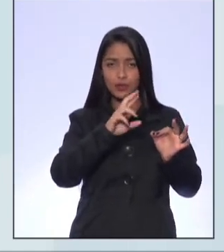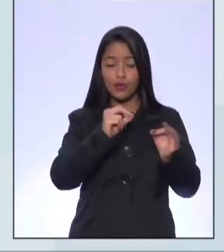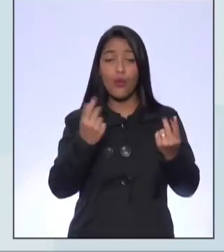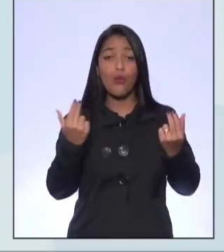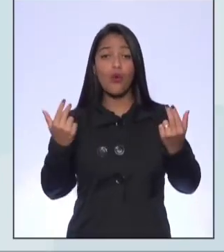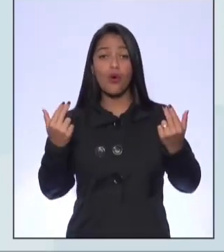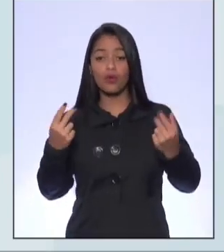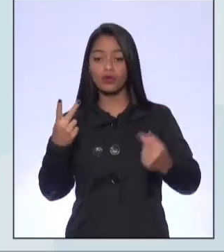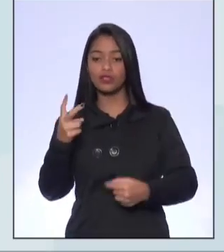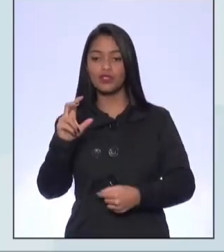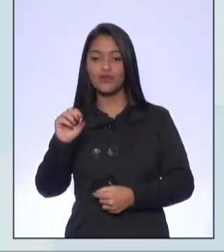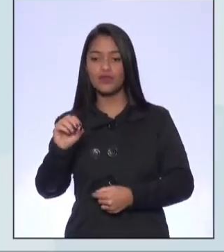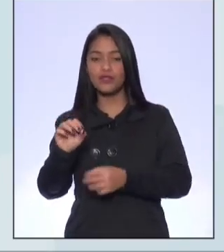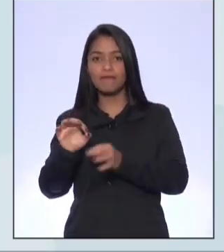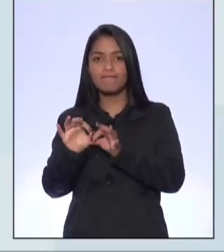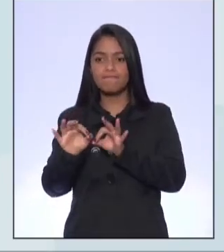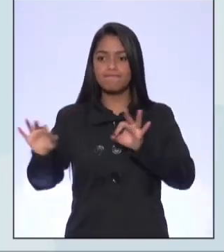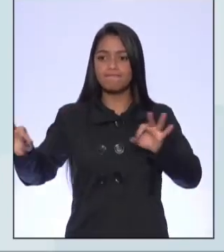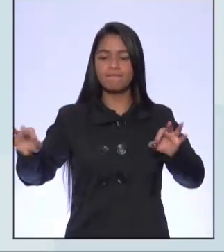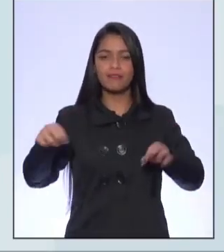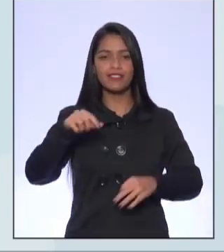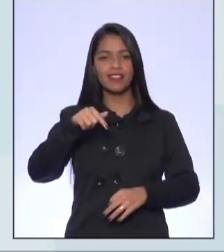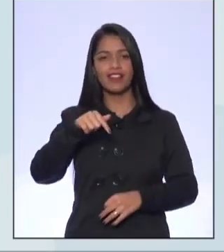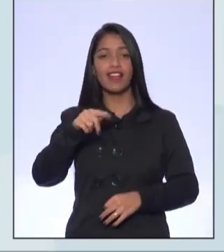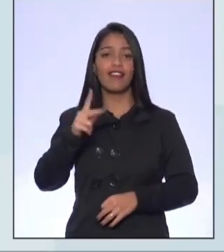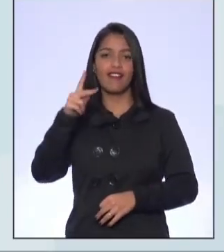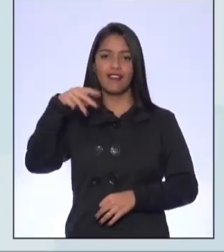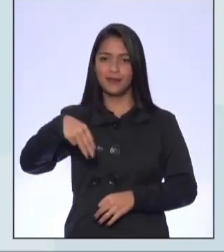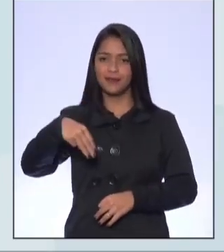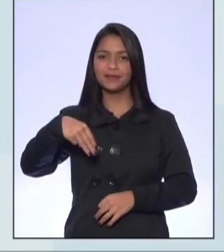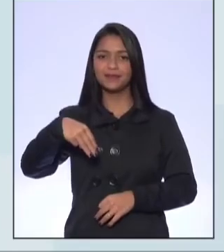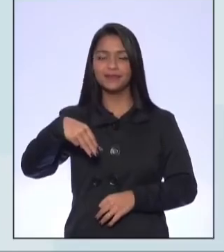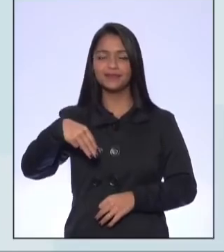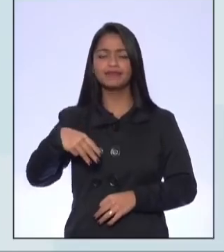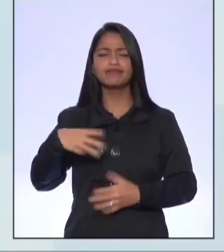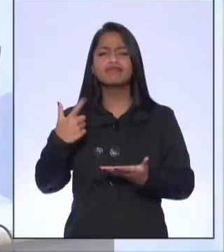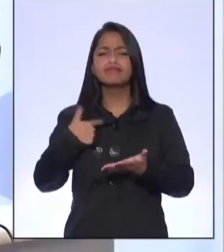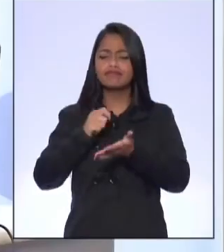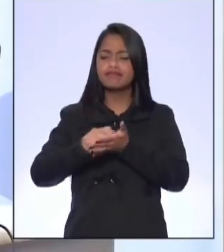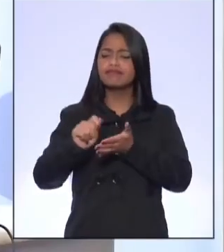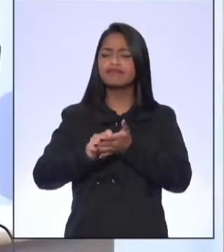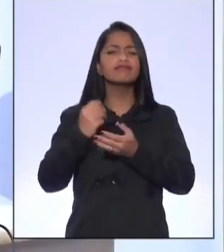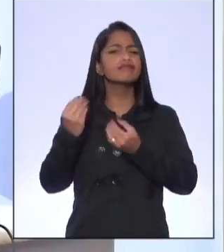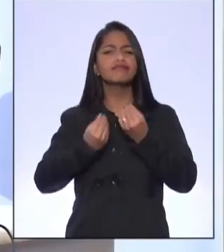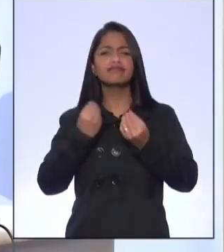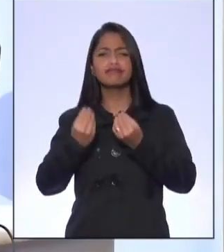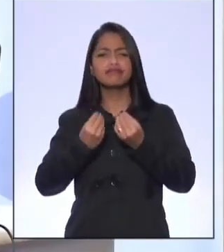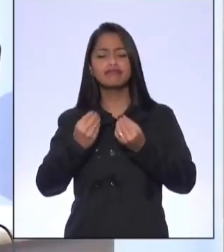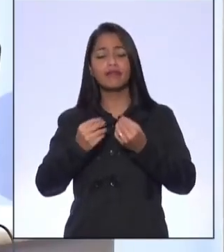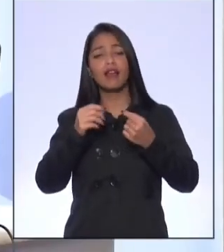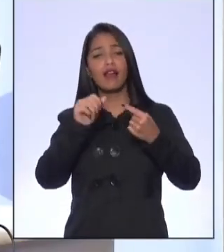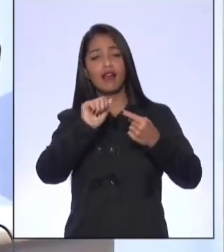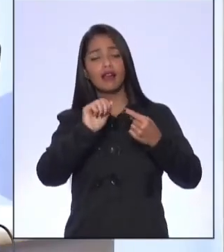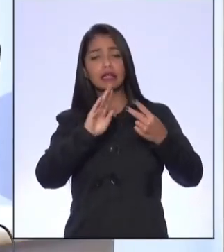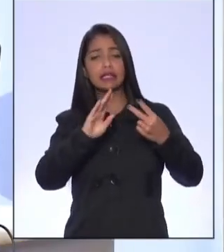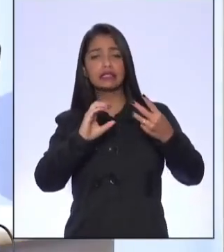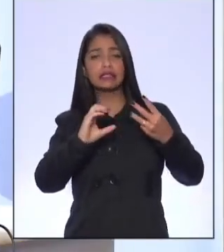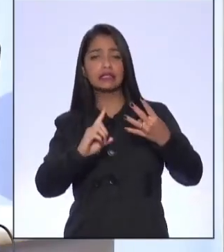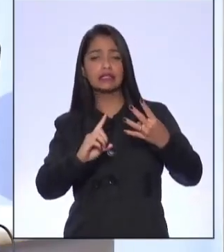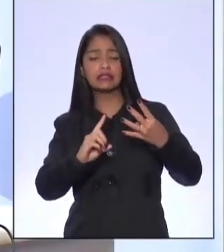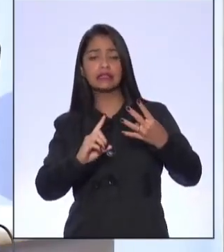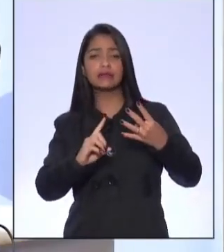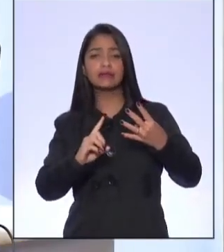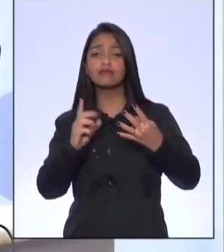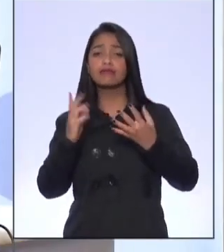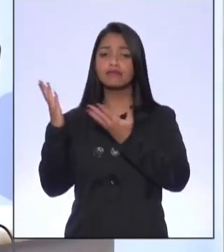eu vou querer ela em centímetros. Então, como que eu posso escrever nas alternativas A, B, C ou D, como eu posso